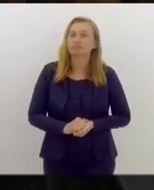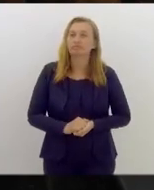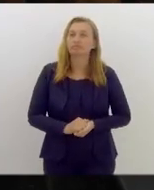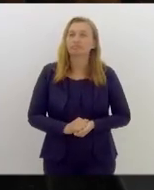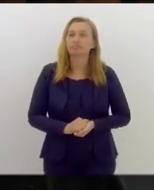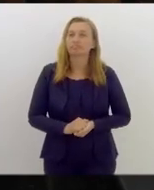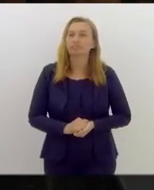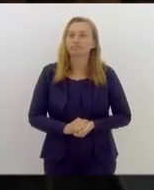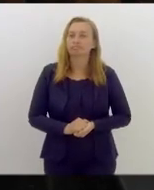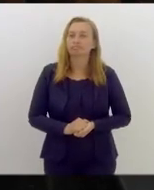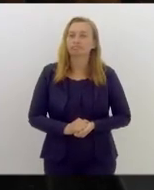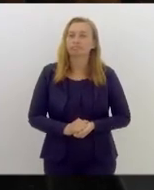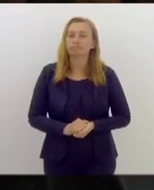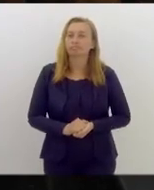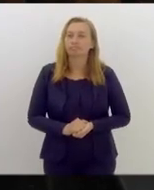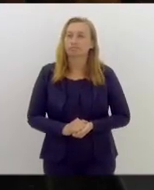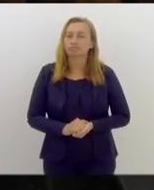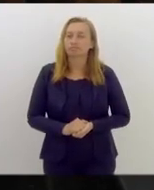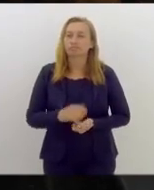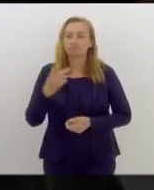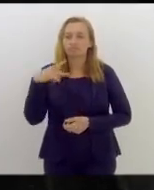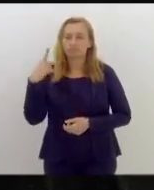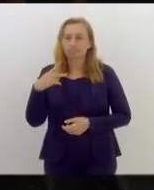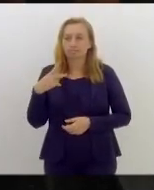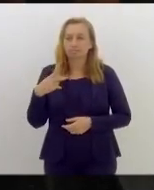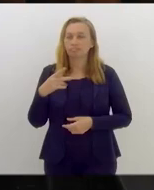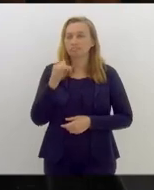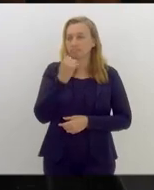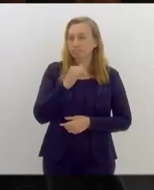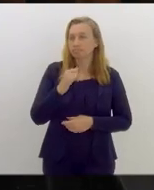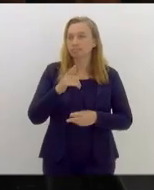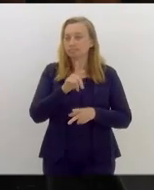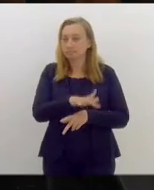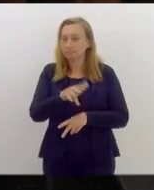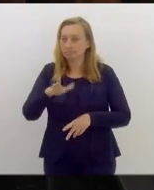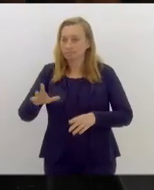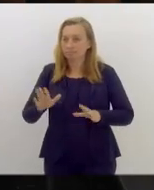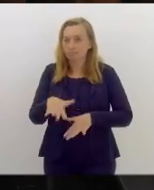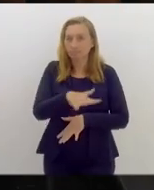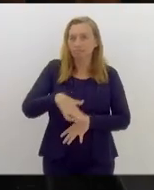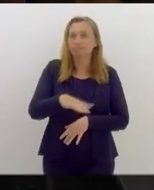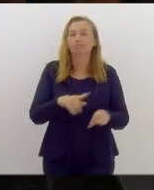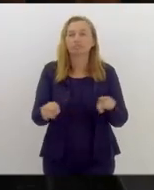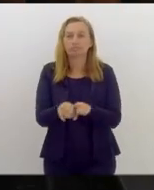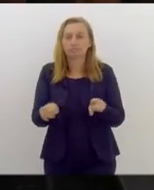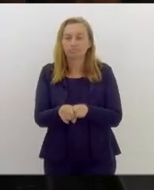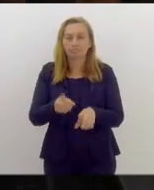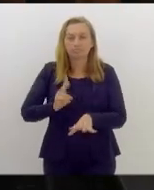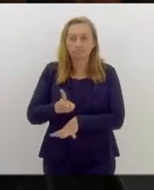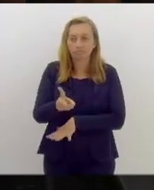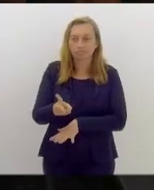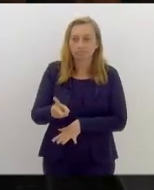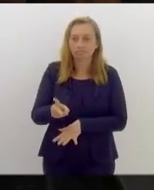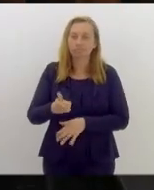a construção cotidiana do Parlamento Fluminense, nas mais diferentes áreas, aqui saudando, como sempre faço, notadamente, a nossa